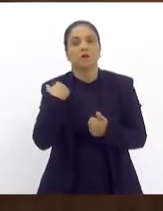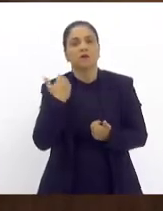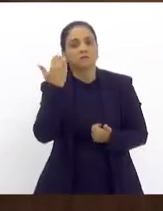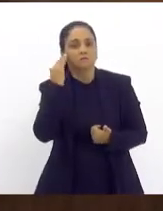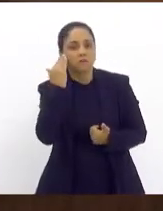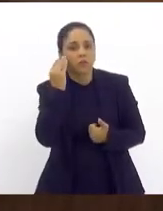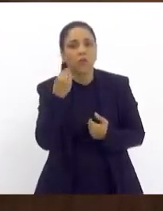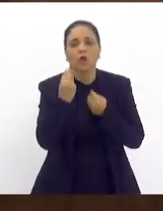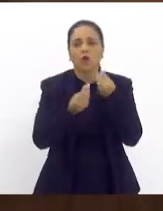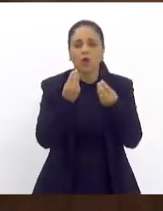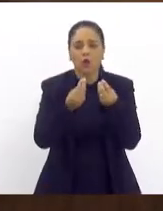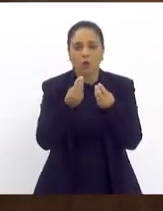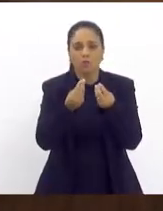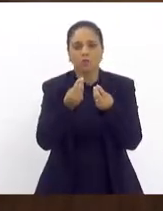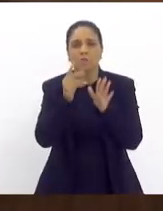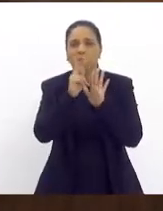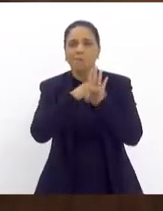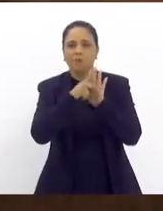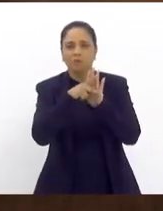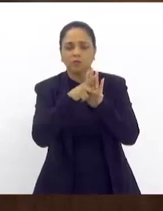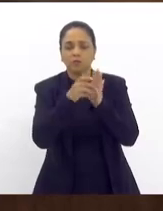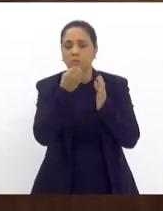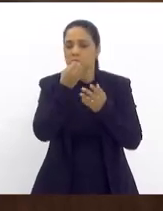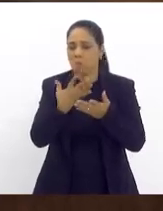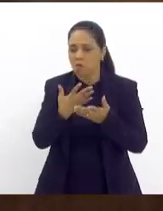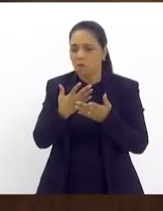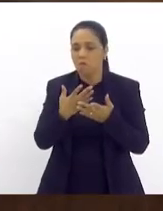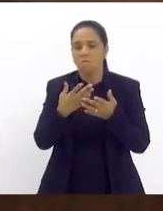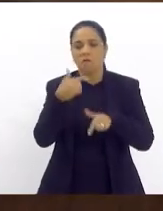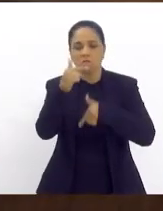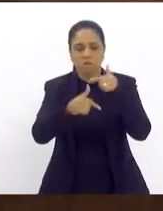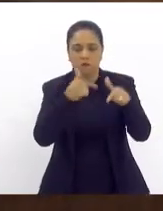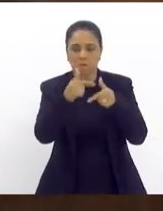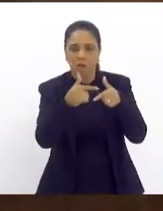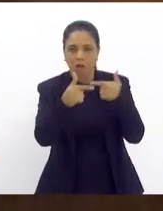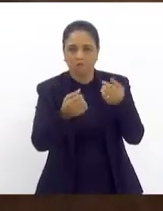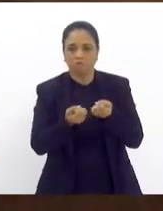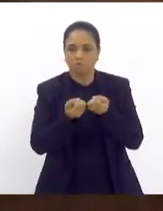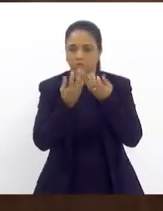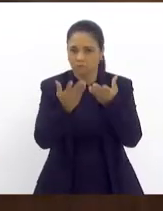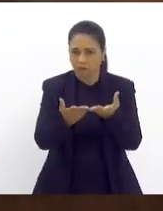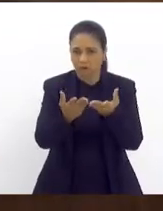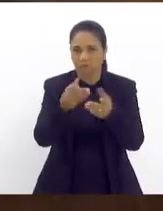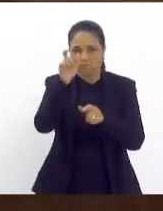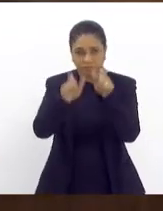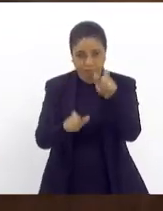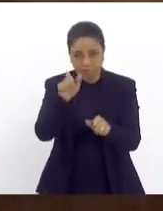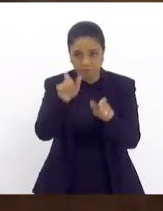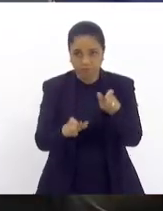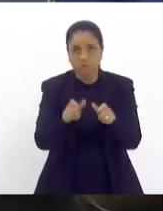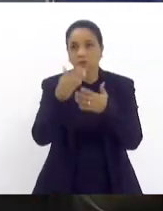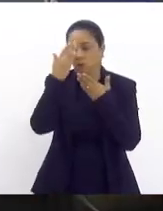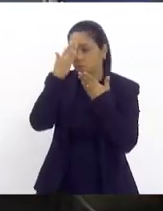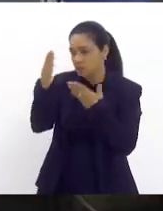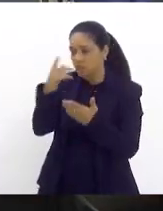referente aquilo que só pode entregar benefícios para classe trabalhadora Muitíssimo obrigada presidente